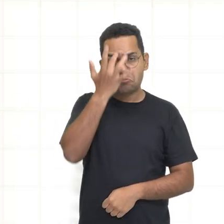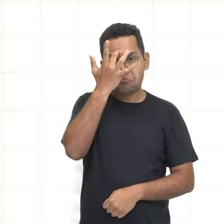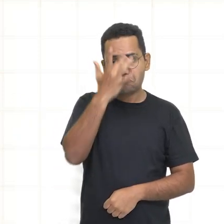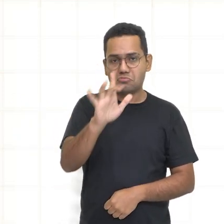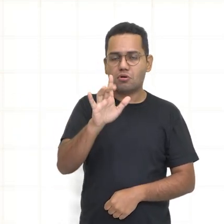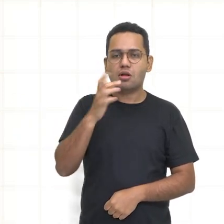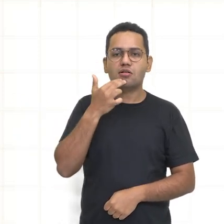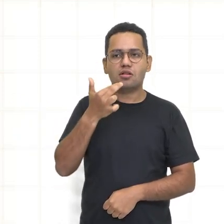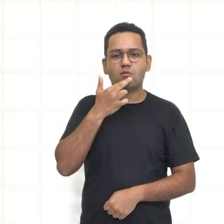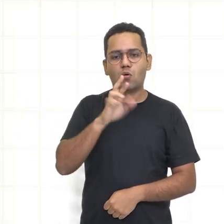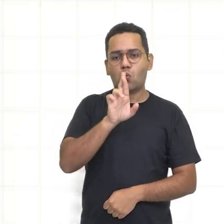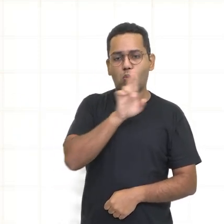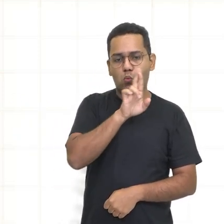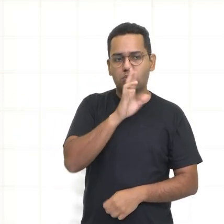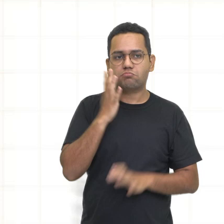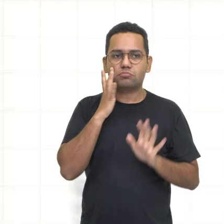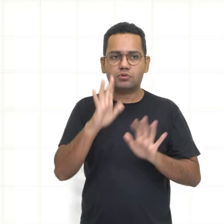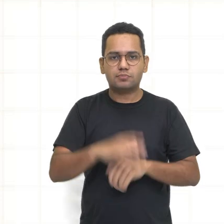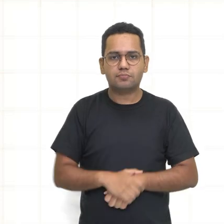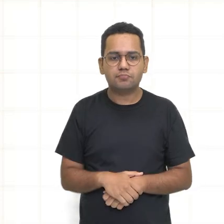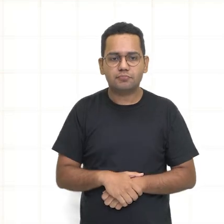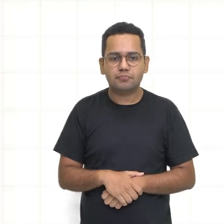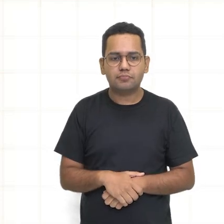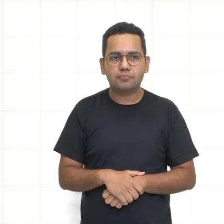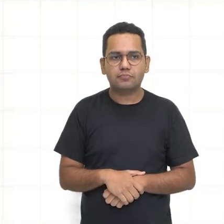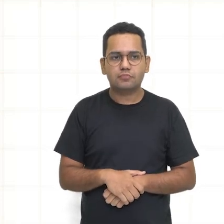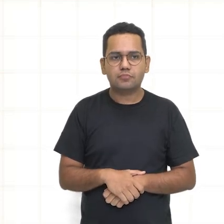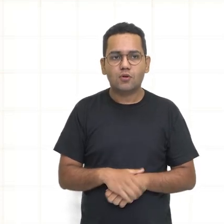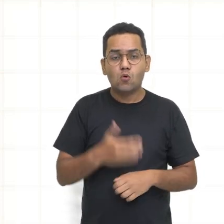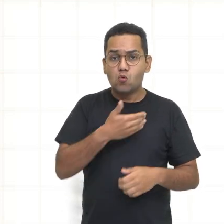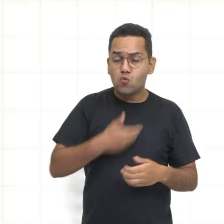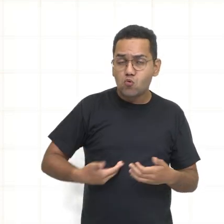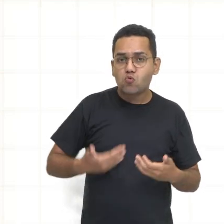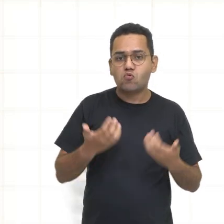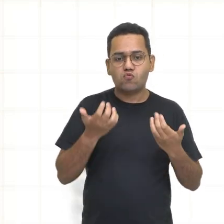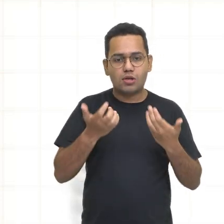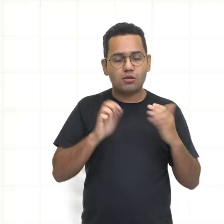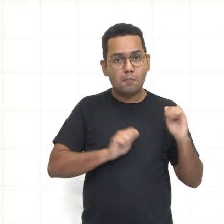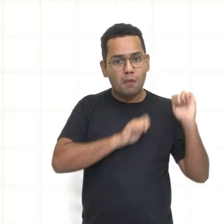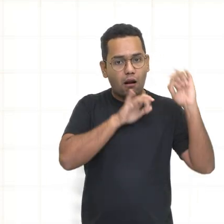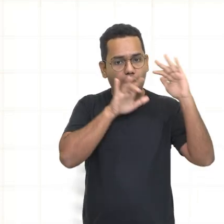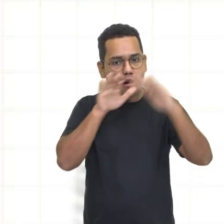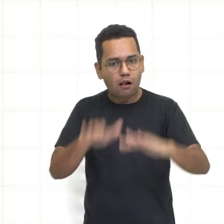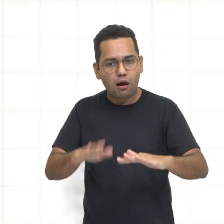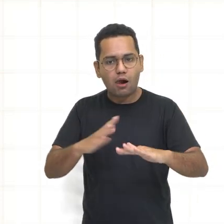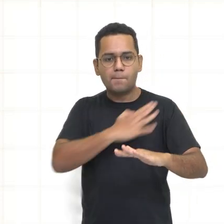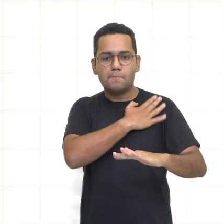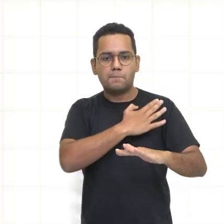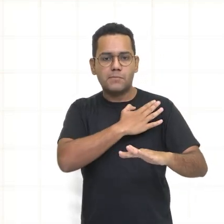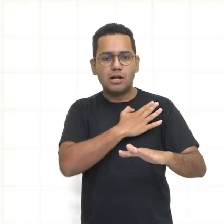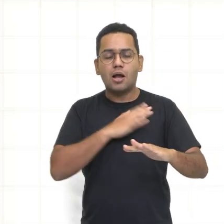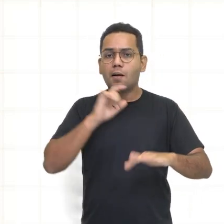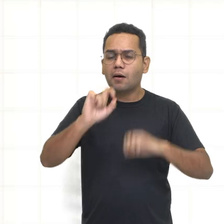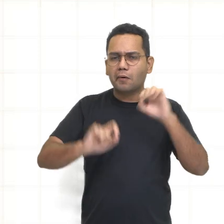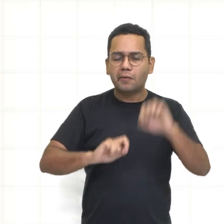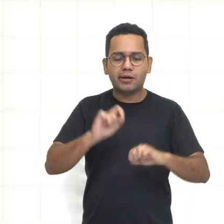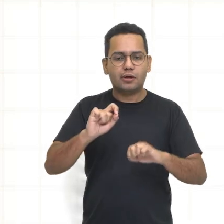Luhansk. Eu não sei falar russo, tá, gente? Intervenção russa, apoio militar russo